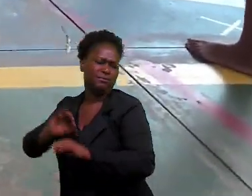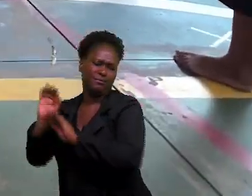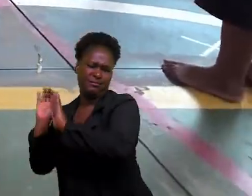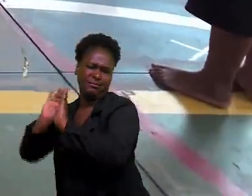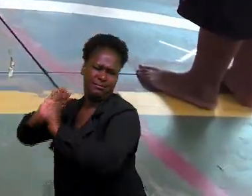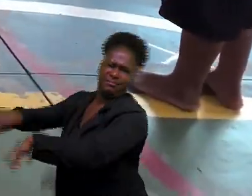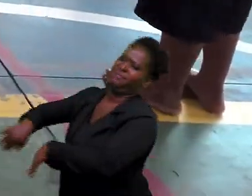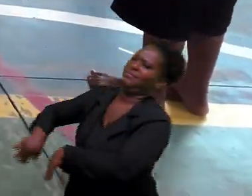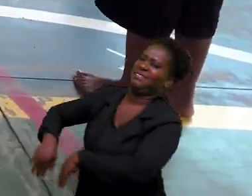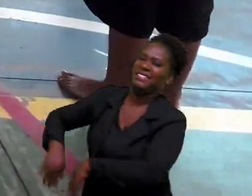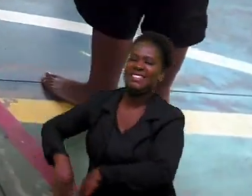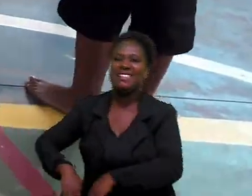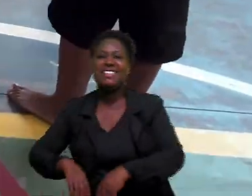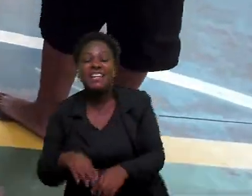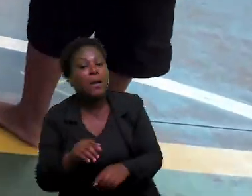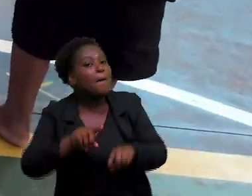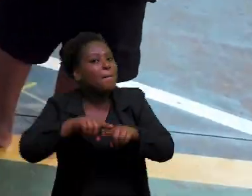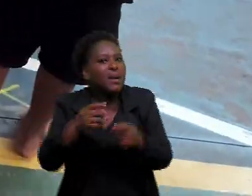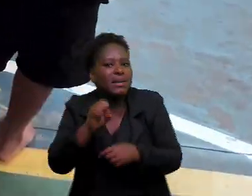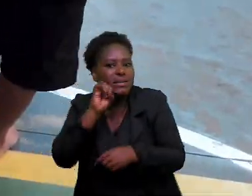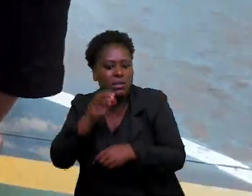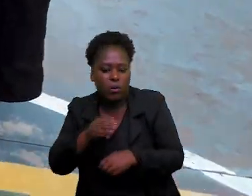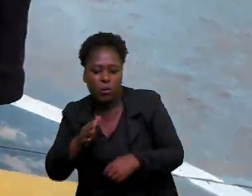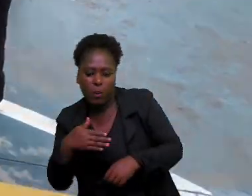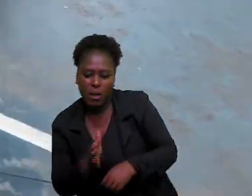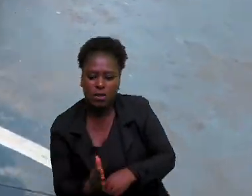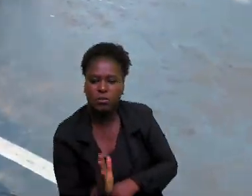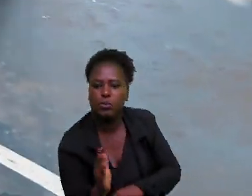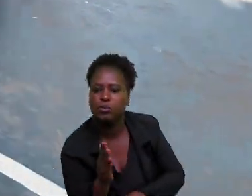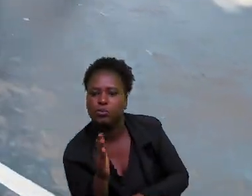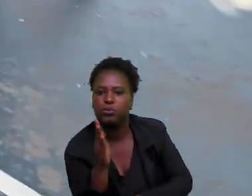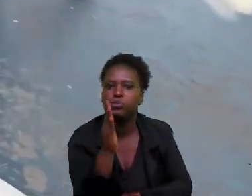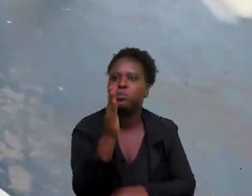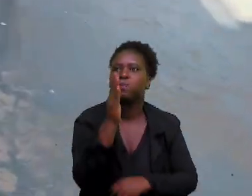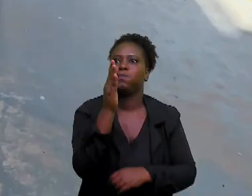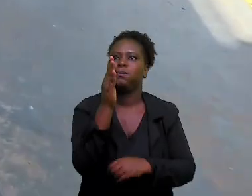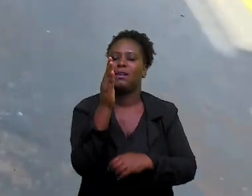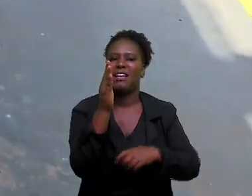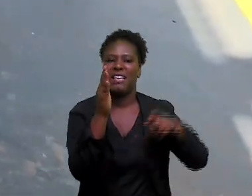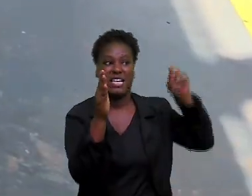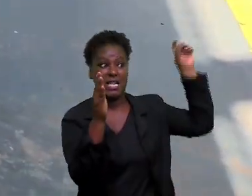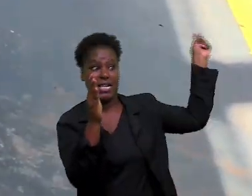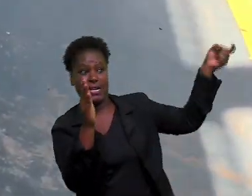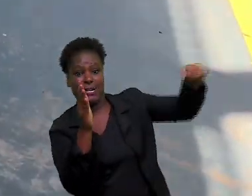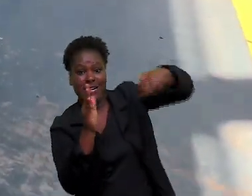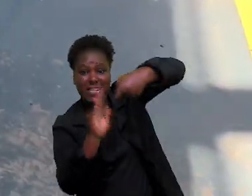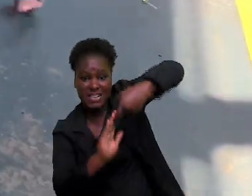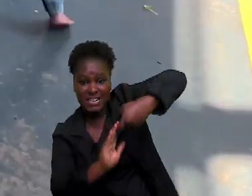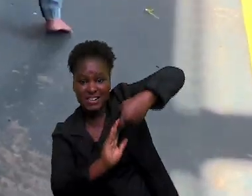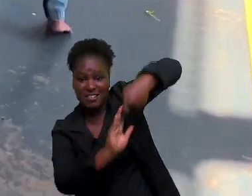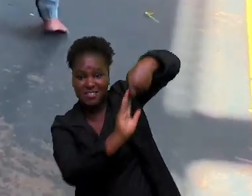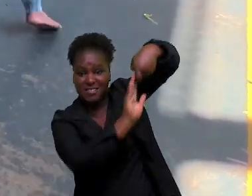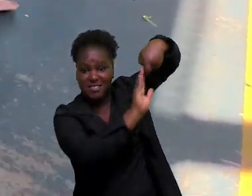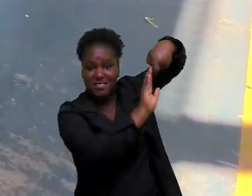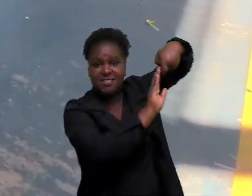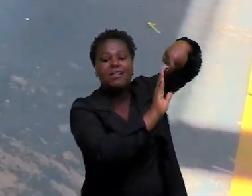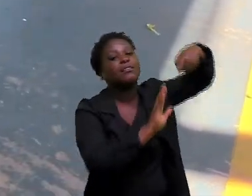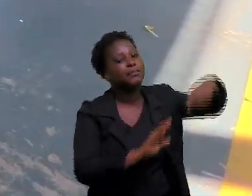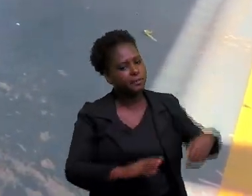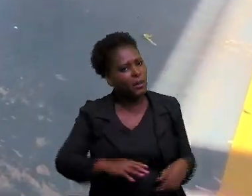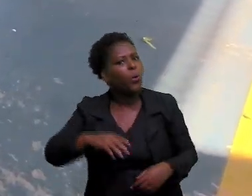ver o sol, tomem cuidado com o anzol. Até o escuro é mais seguro aqui no mar.